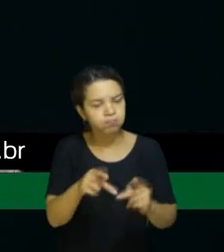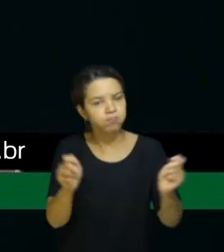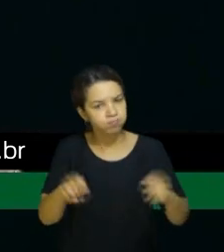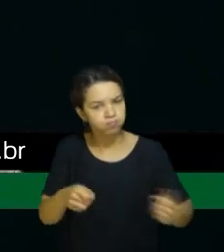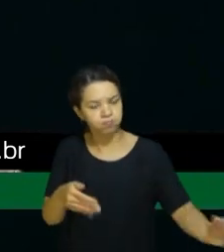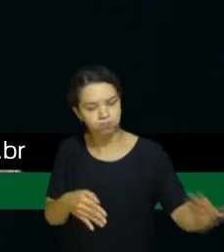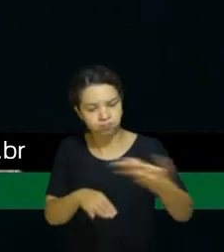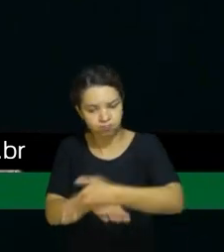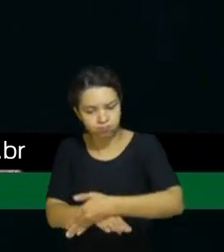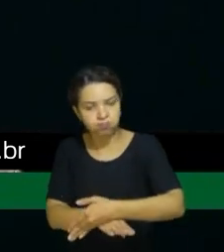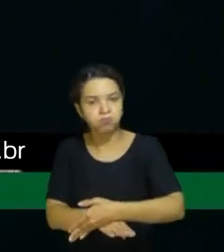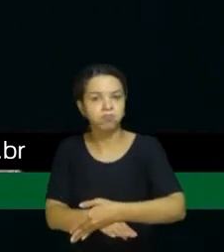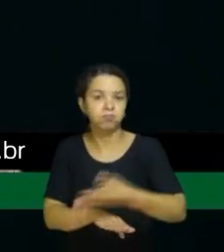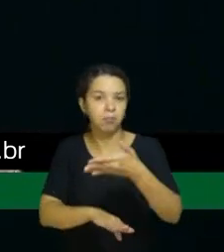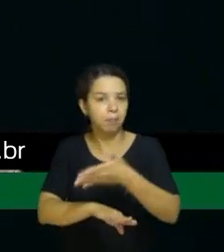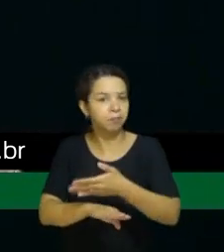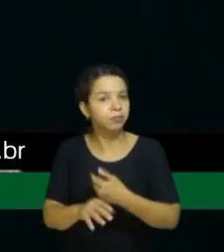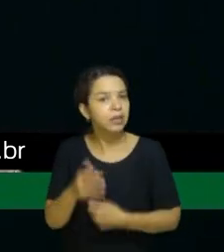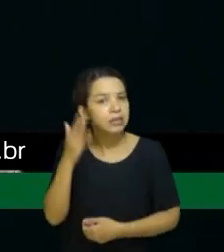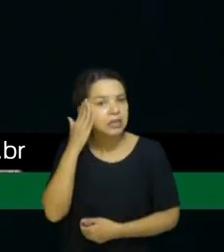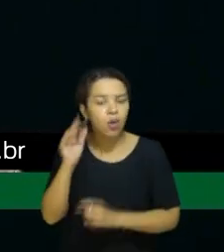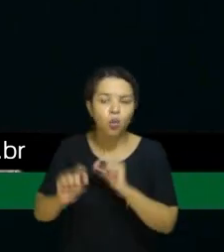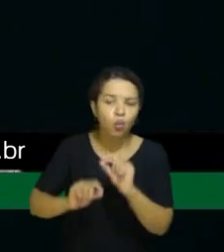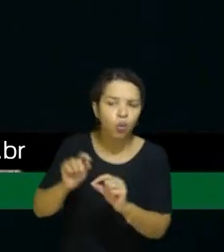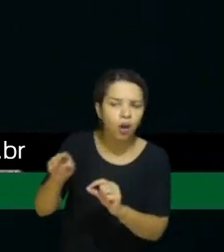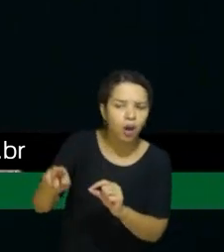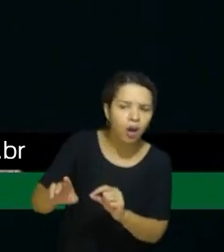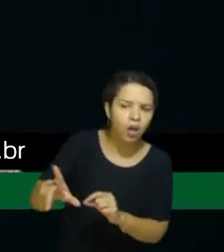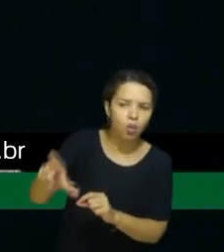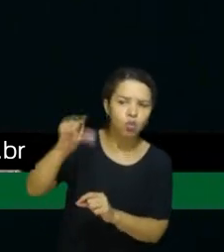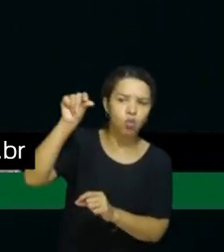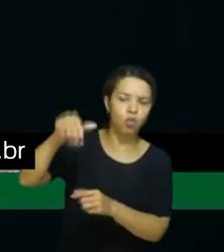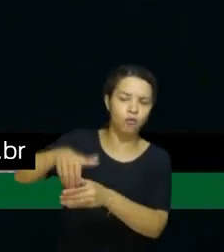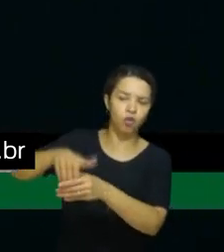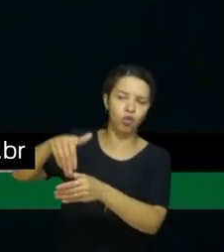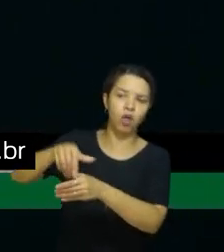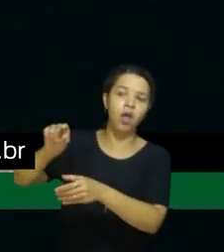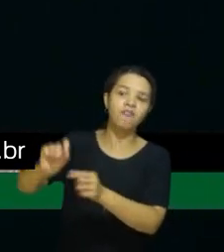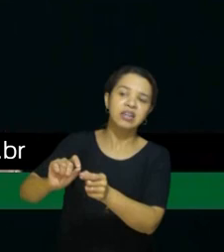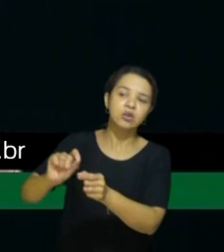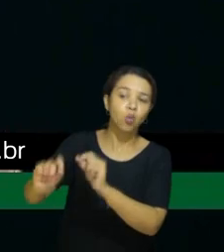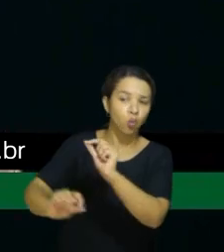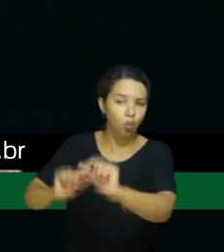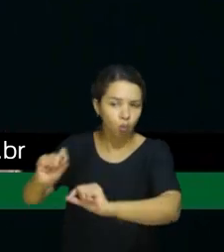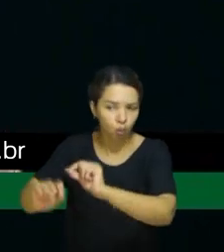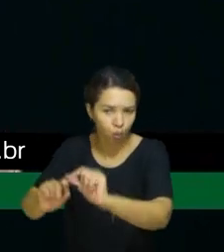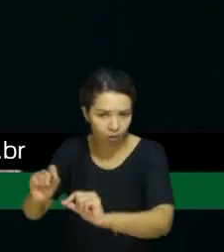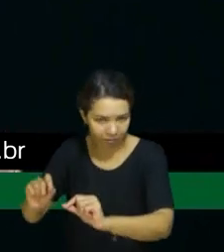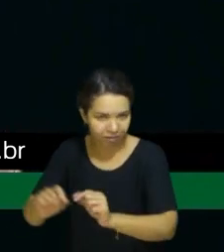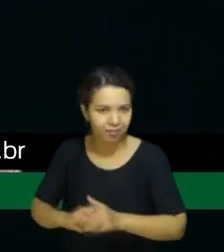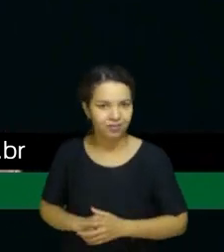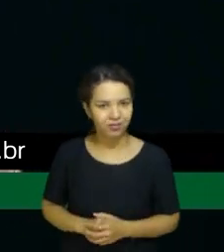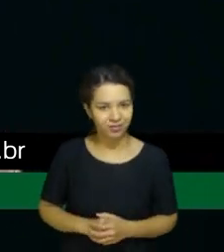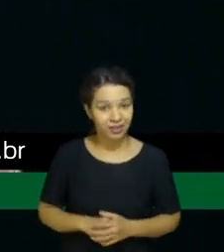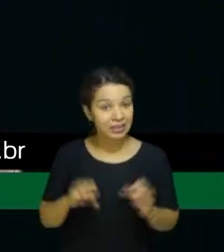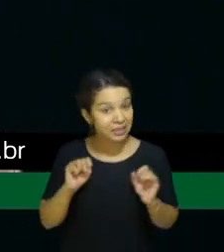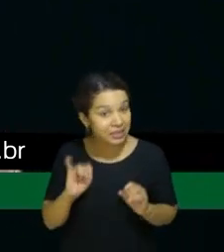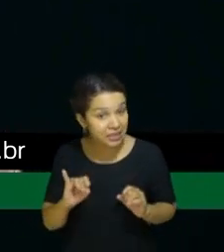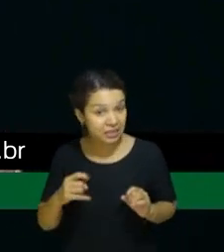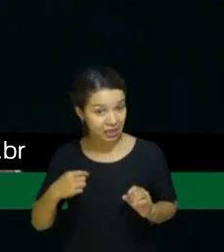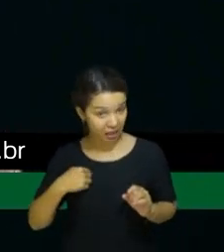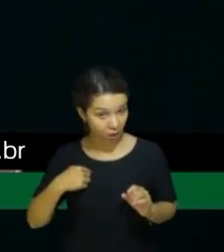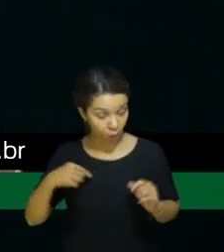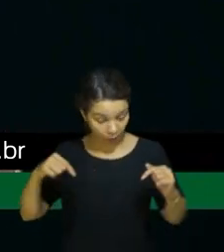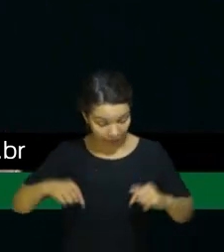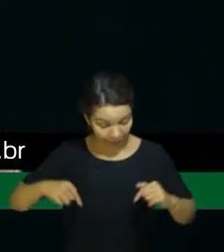e saibam o que o seu representante está fazendo meu colega Deputado Marcos da Rosa se eu estou aqui hoje